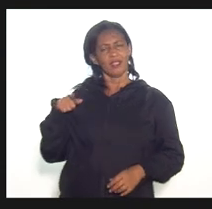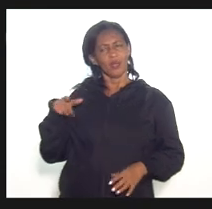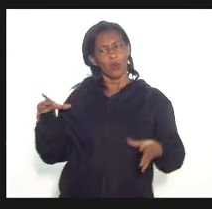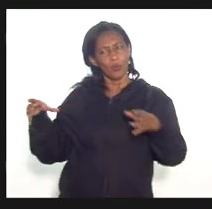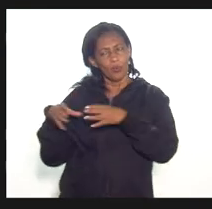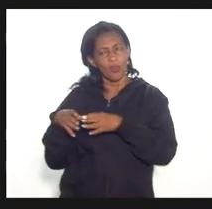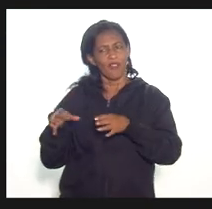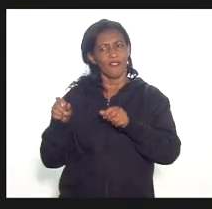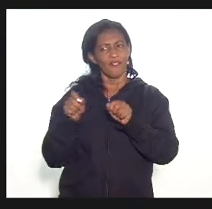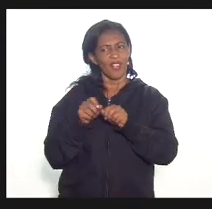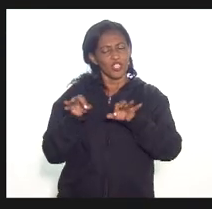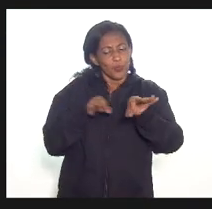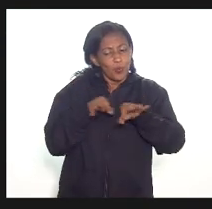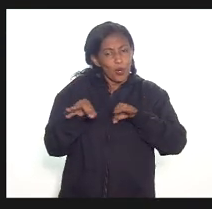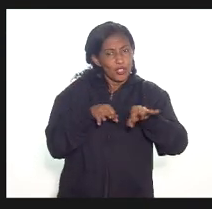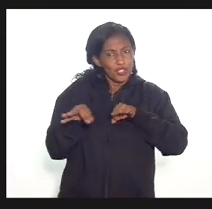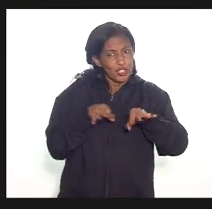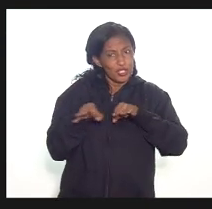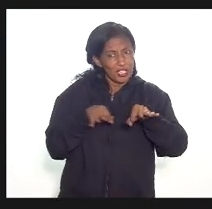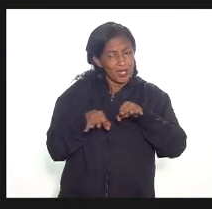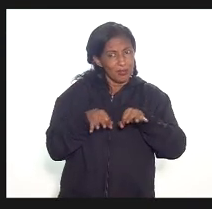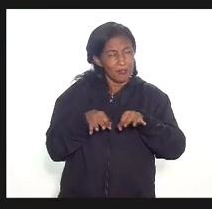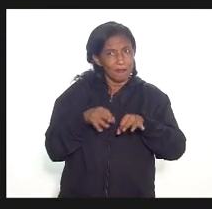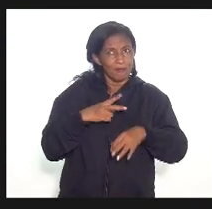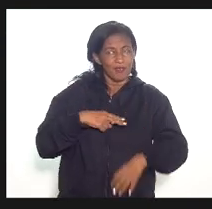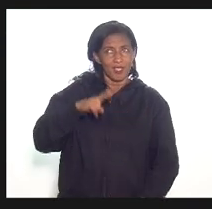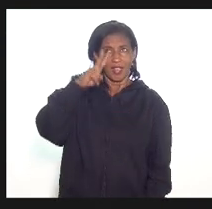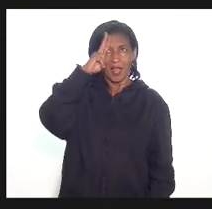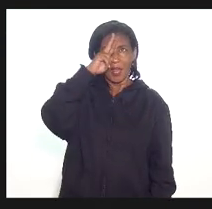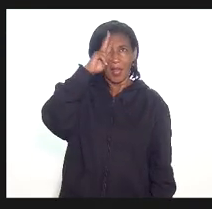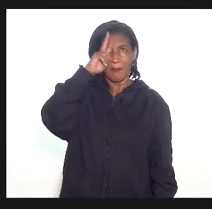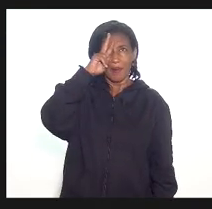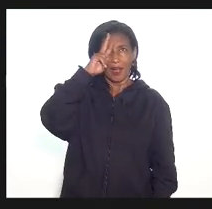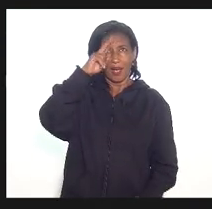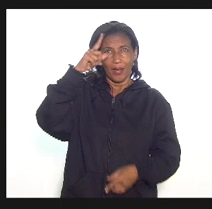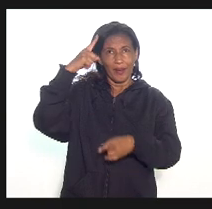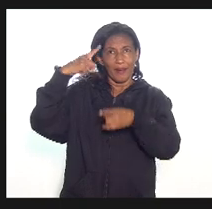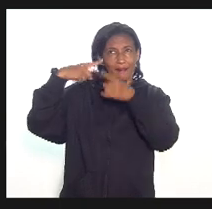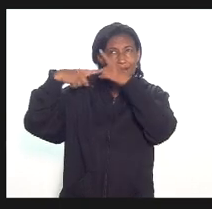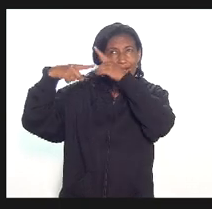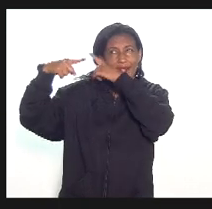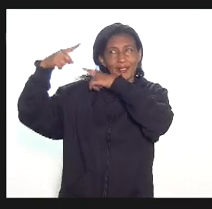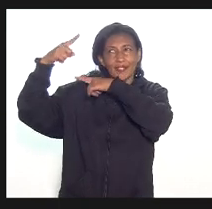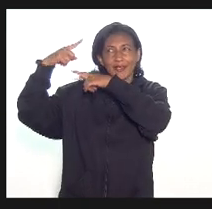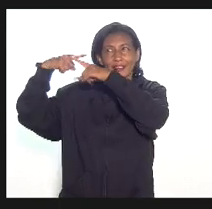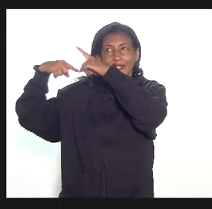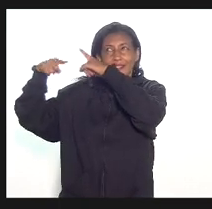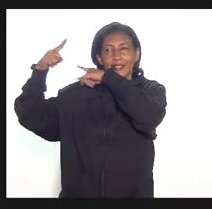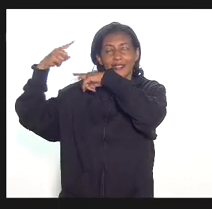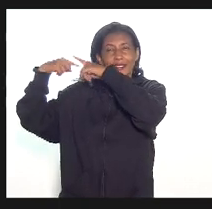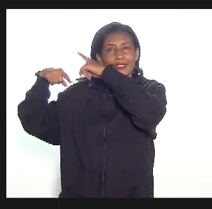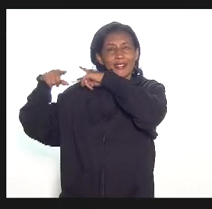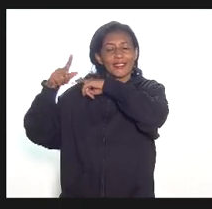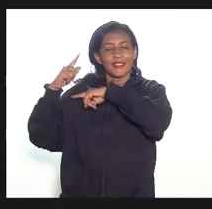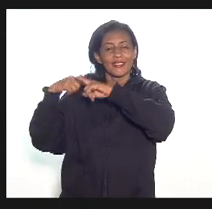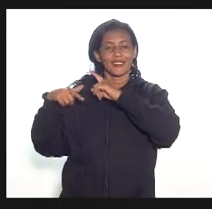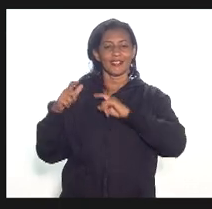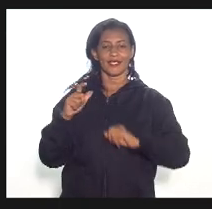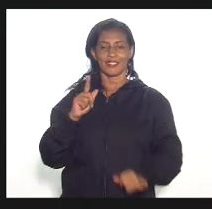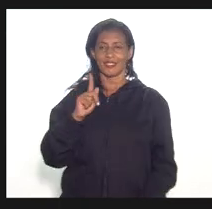que me faz relembrar Gramsci que foi o grande idealizador